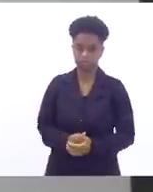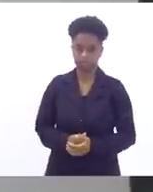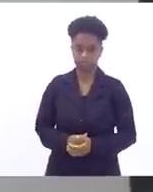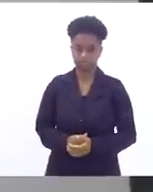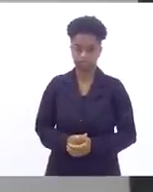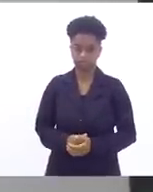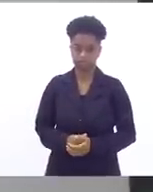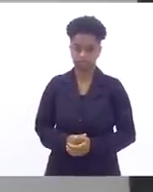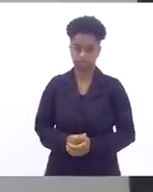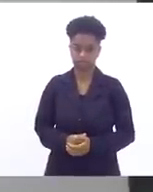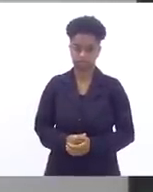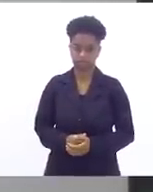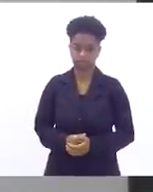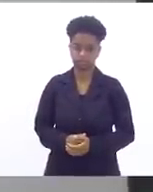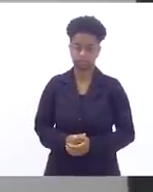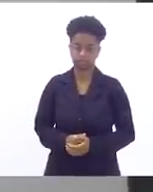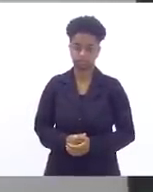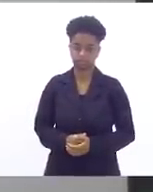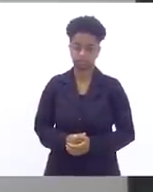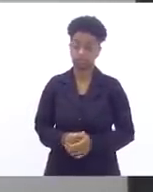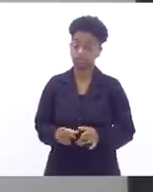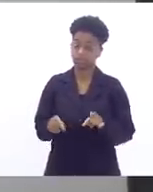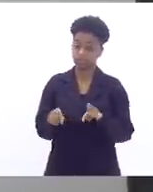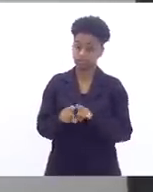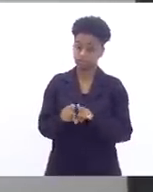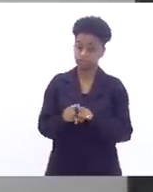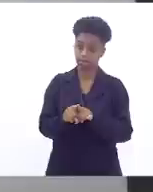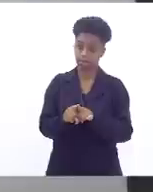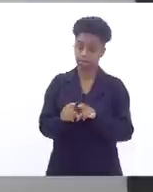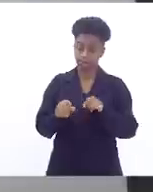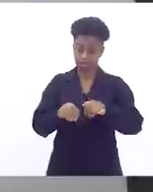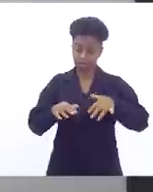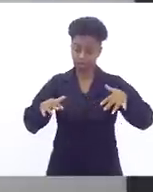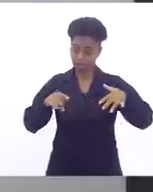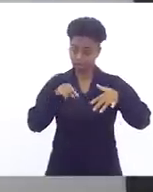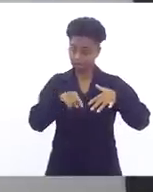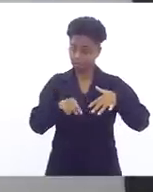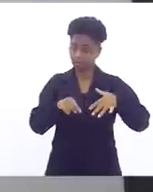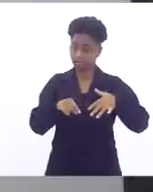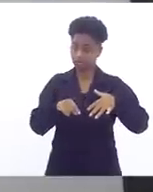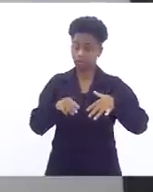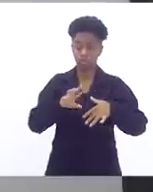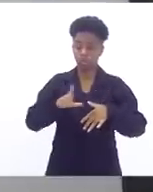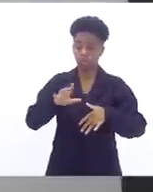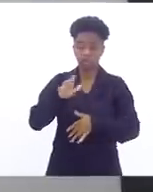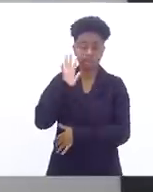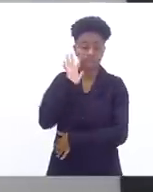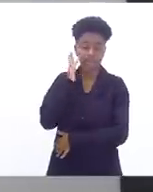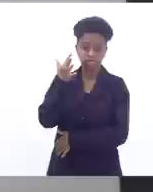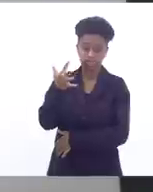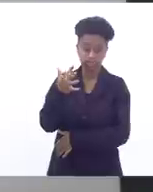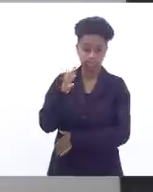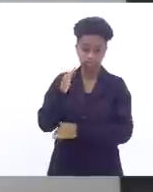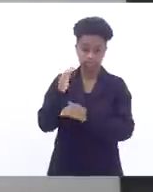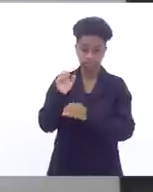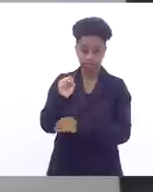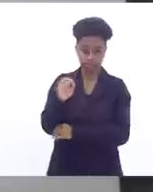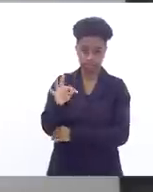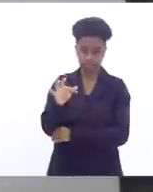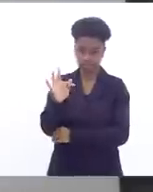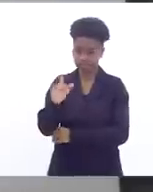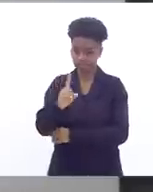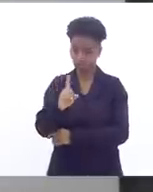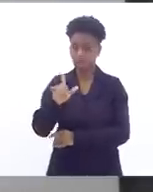inclusive o próprio Parlamento não podia ser um Supremo proteção da câmara federal também fez